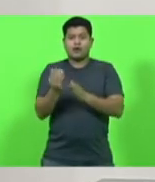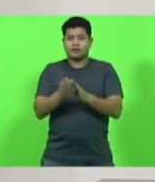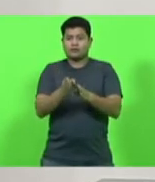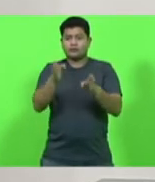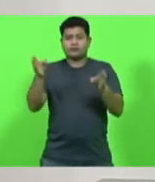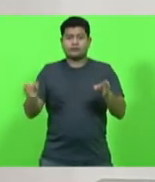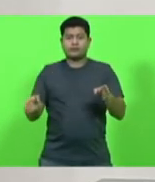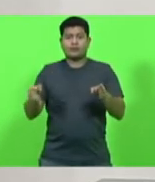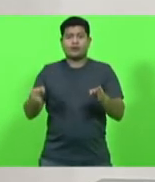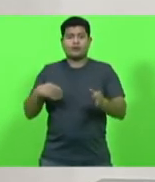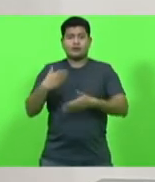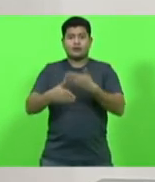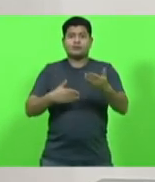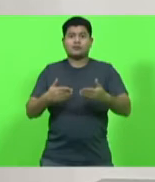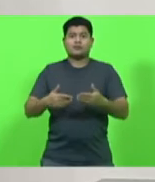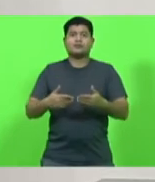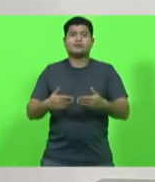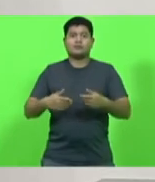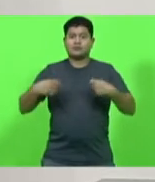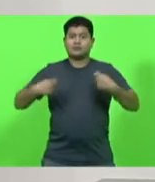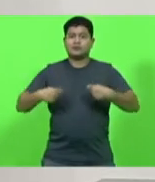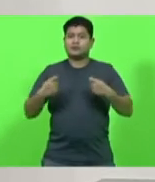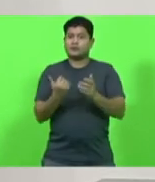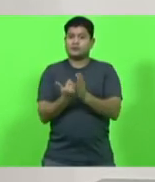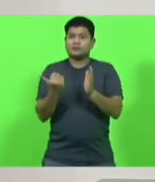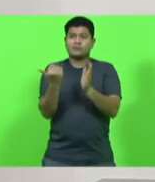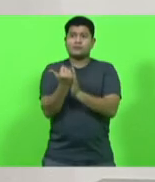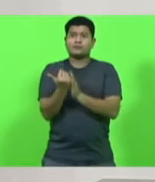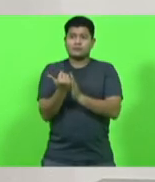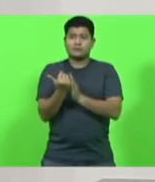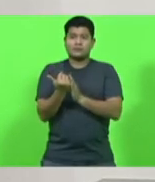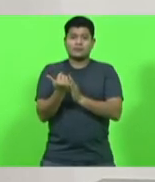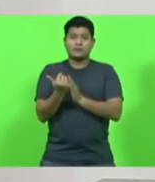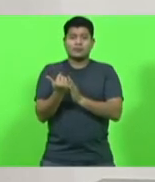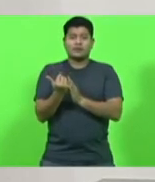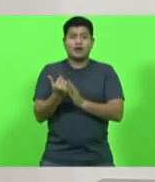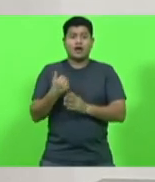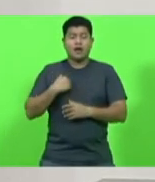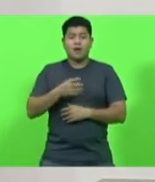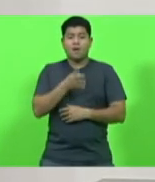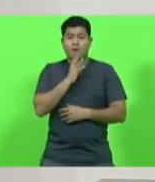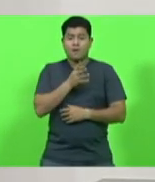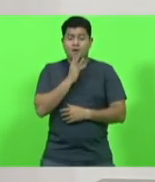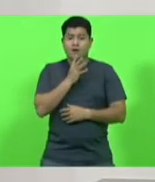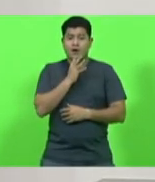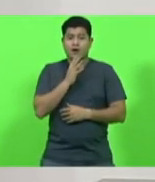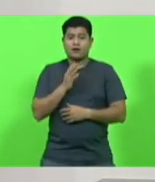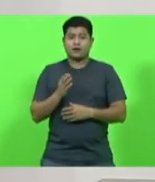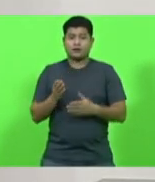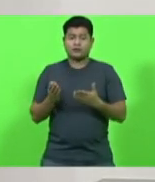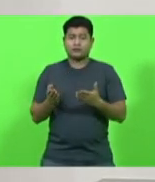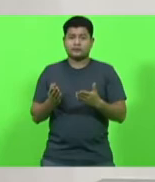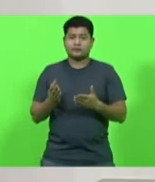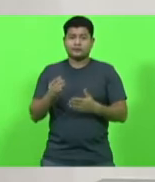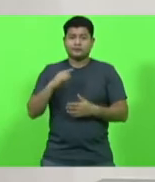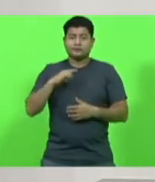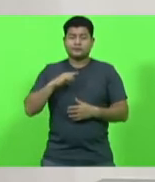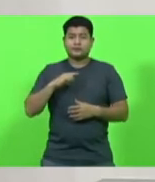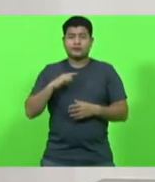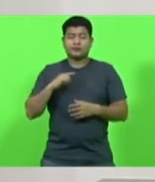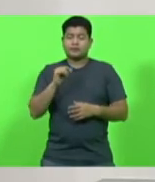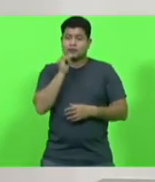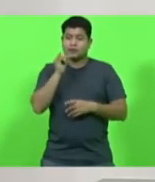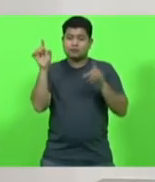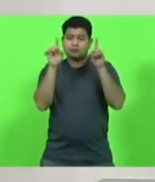viver para sempre com ela. Eu conheci casos de pessoas que tiveram deficiências e